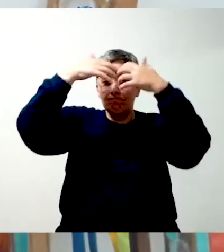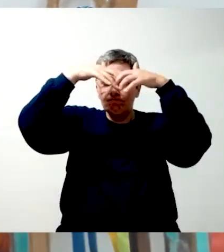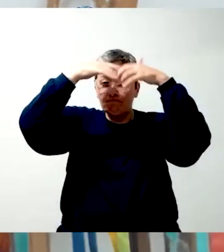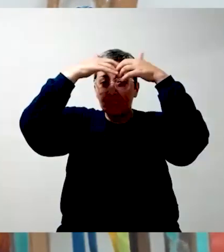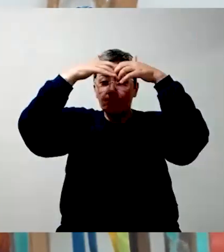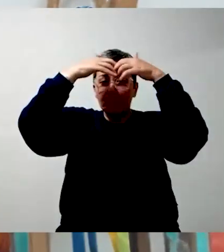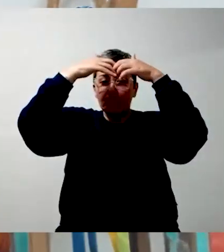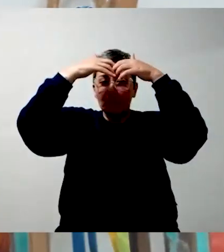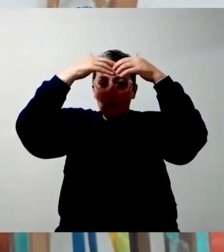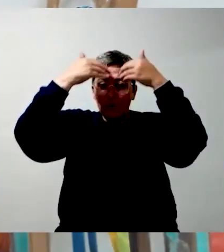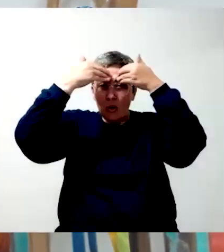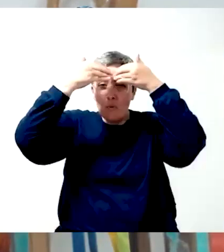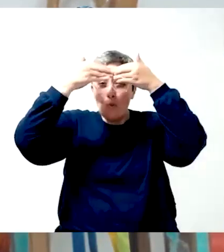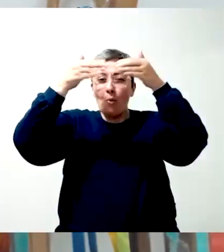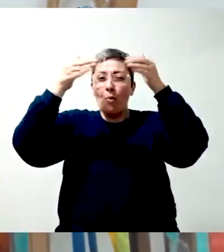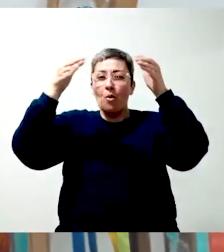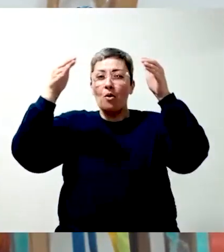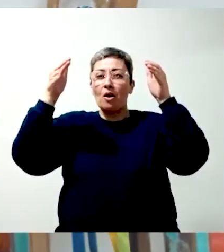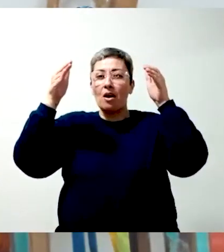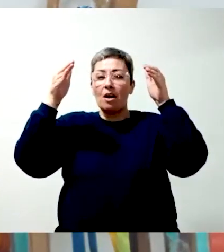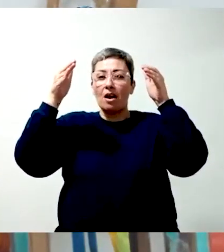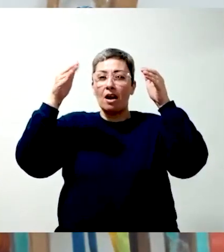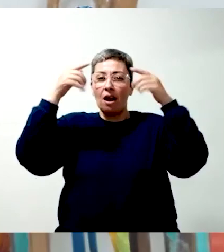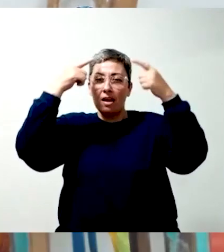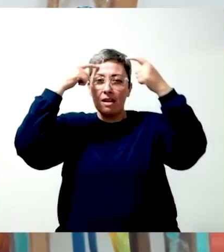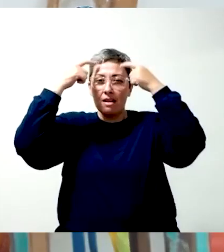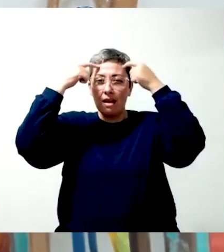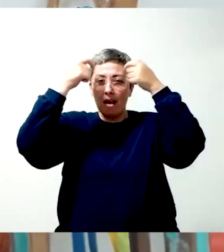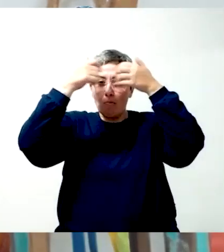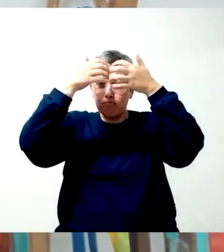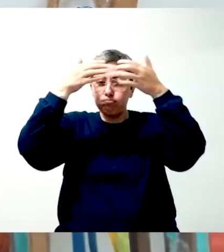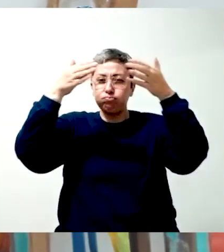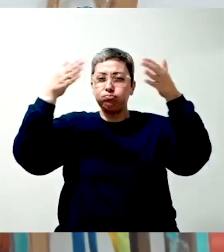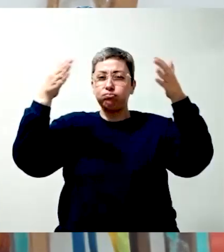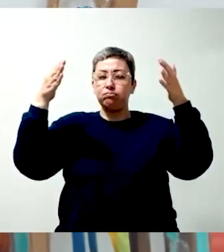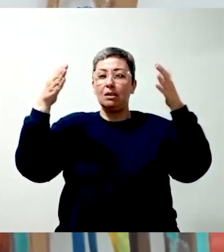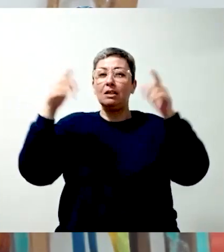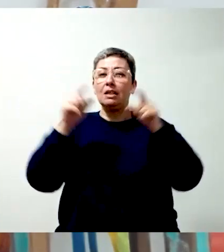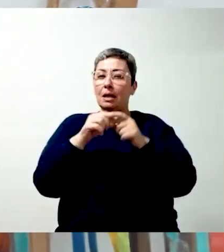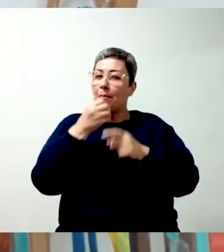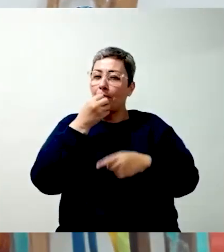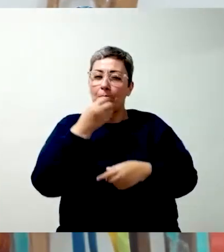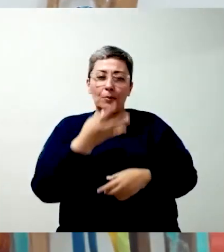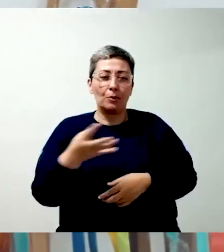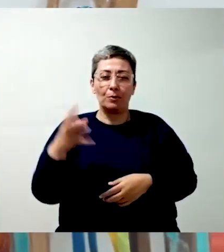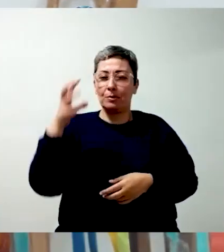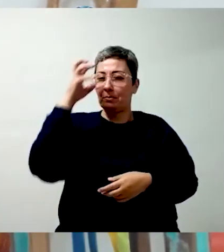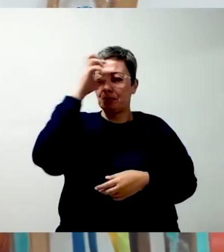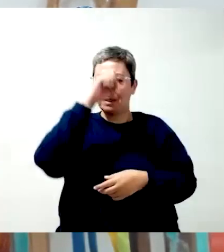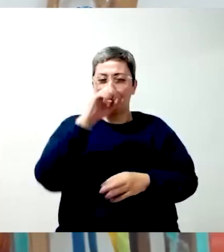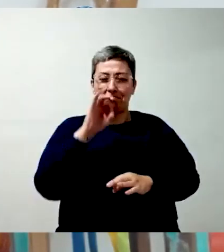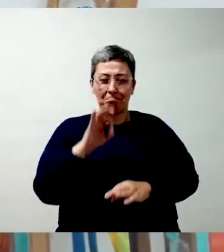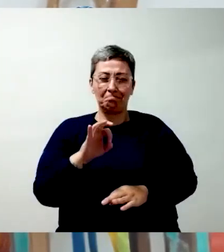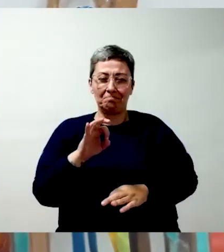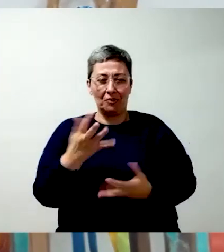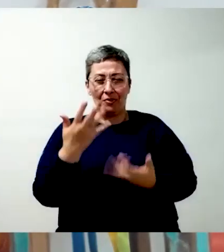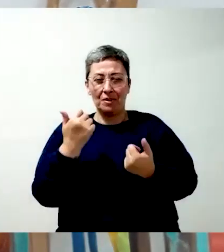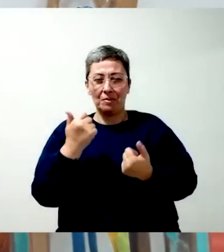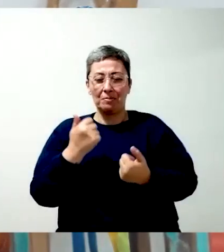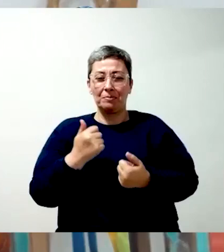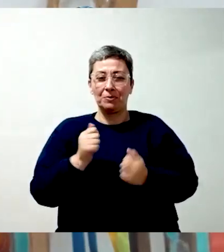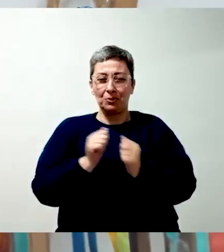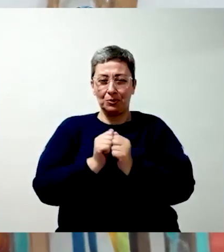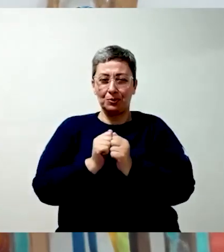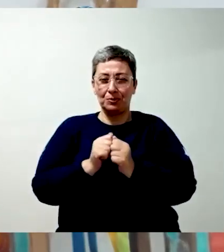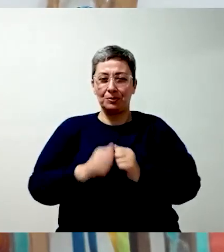e alargue os pensamentos, alargue as ideias. É tão bom aprender, não é mesmo? Vamos